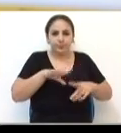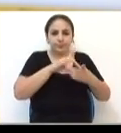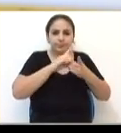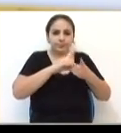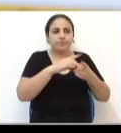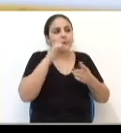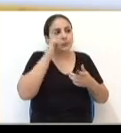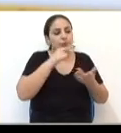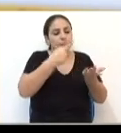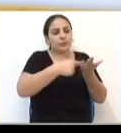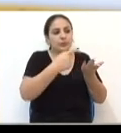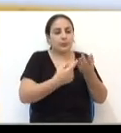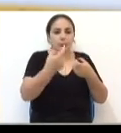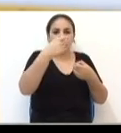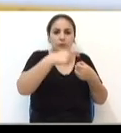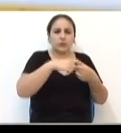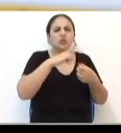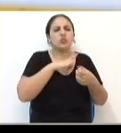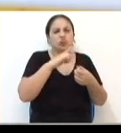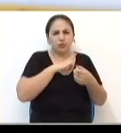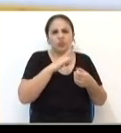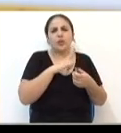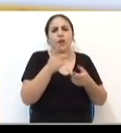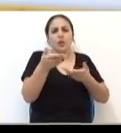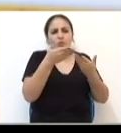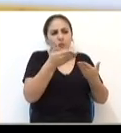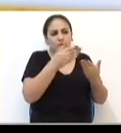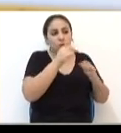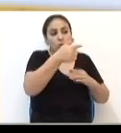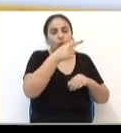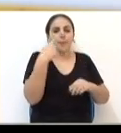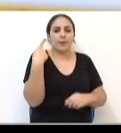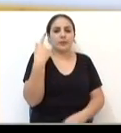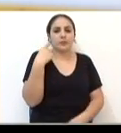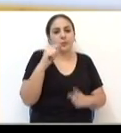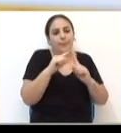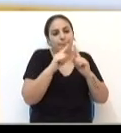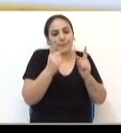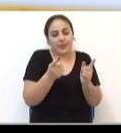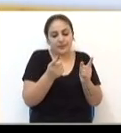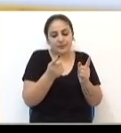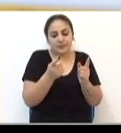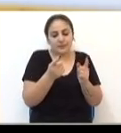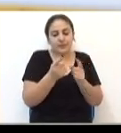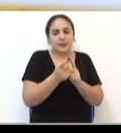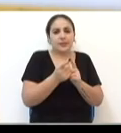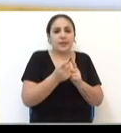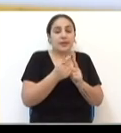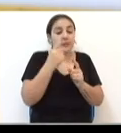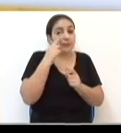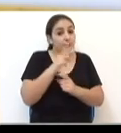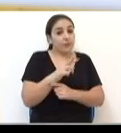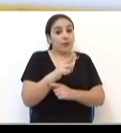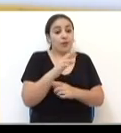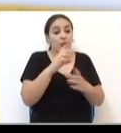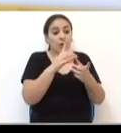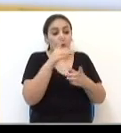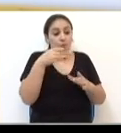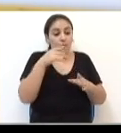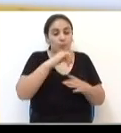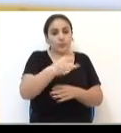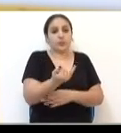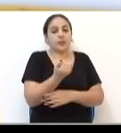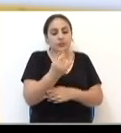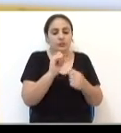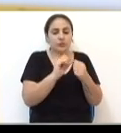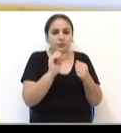acerto para o retorno. Na época tive convite de outros partidos também, mas vi ali a oportunidade